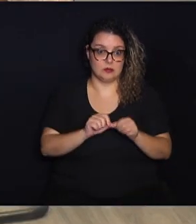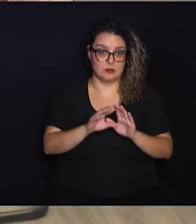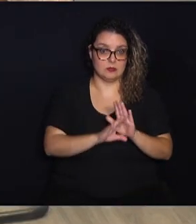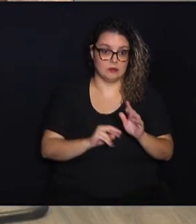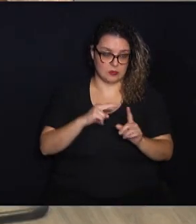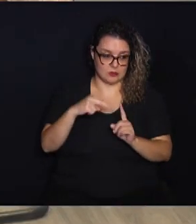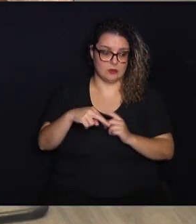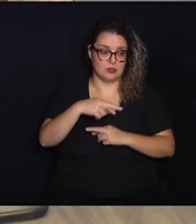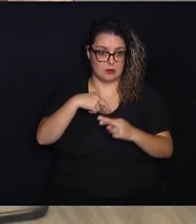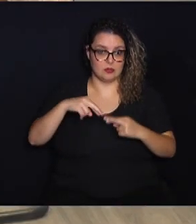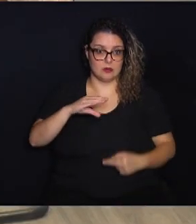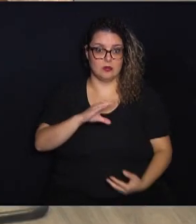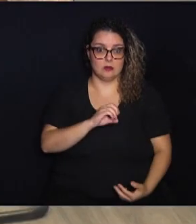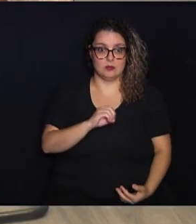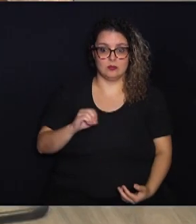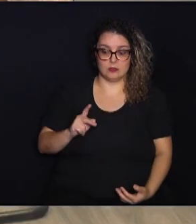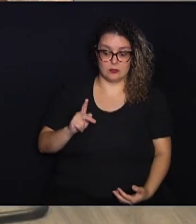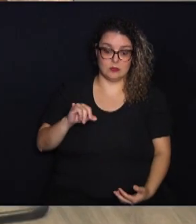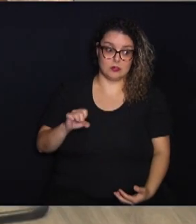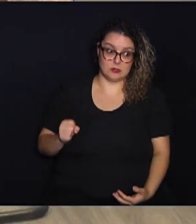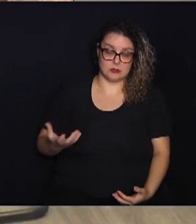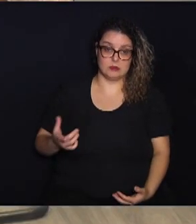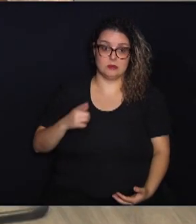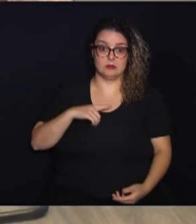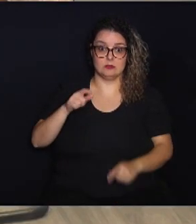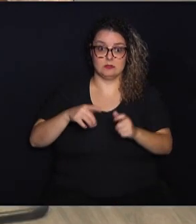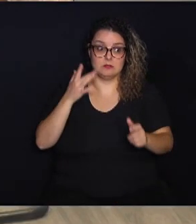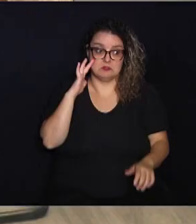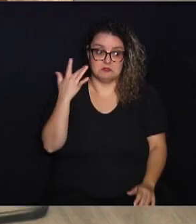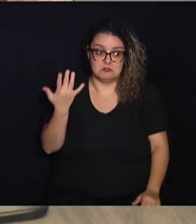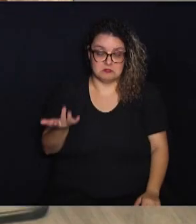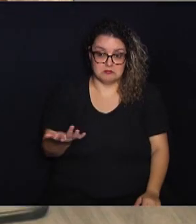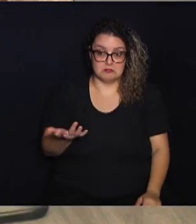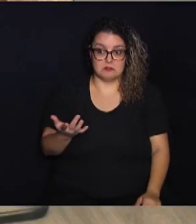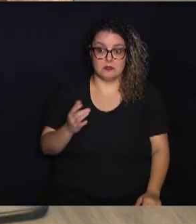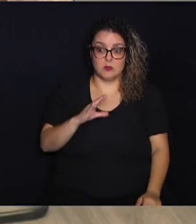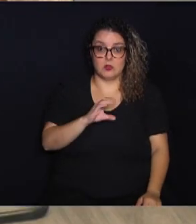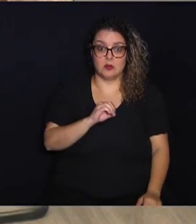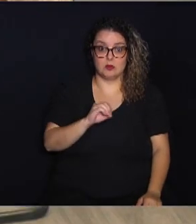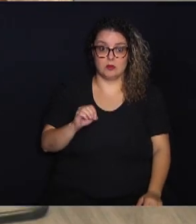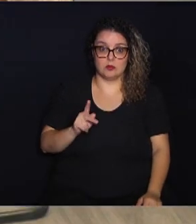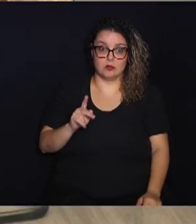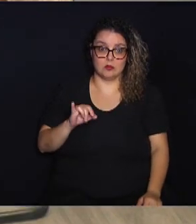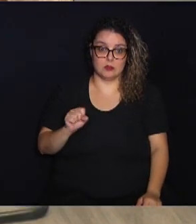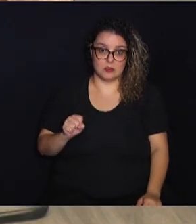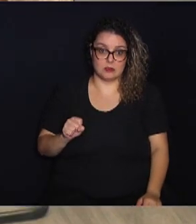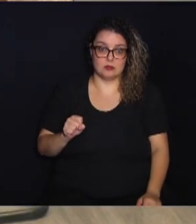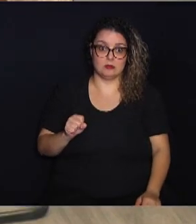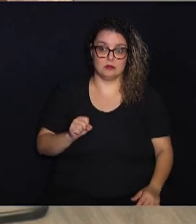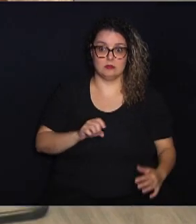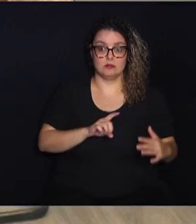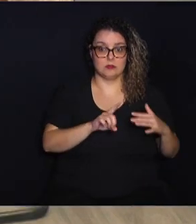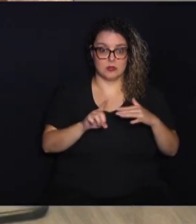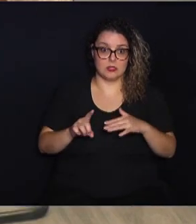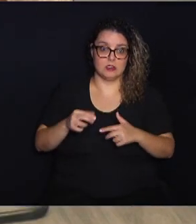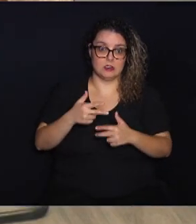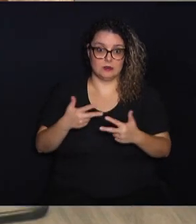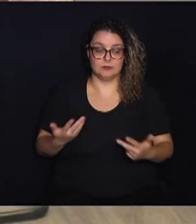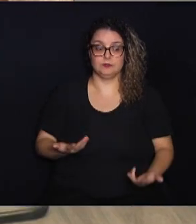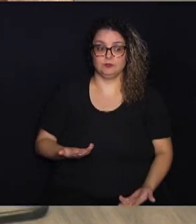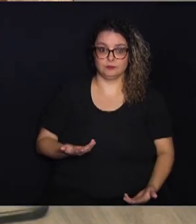vista referente aos cookies, porque tem muita gente que não sabe, mas os cookies eles vão te seguindo. É aquele negócio que